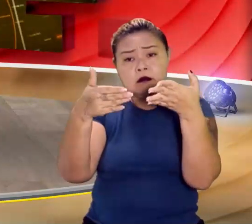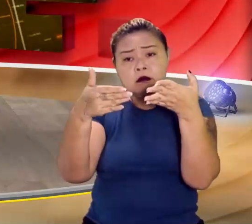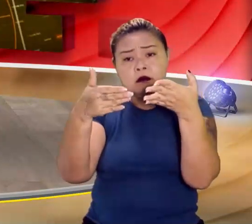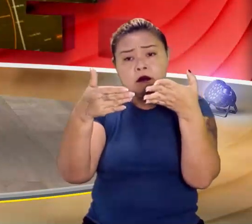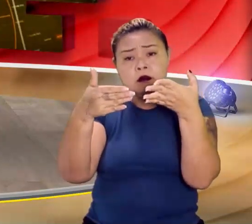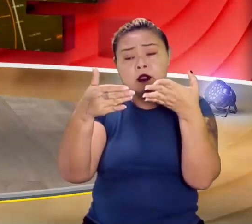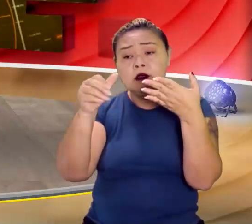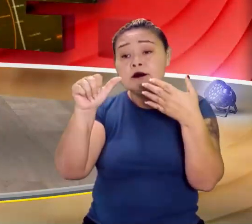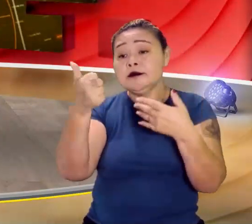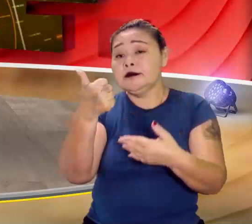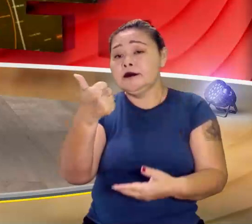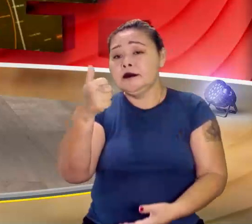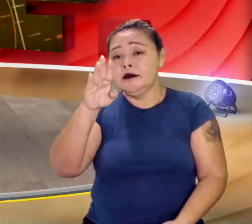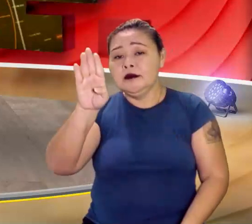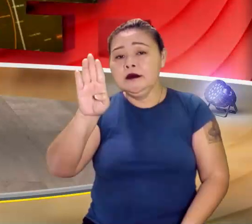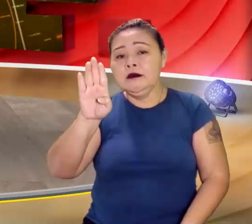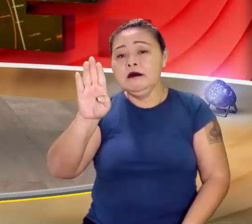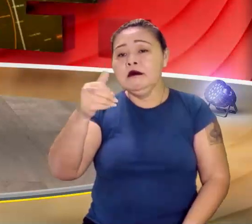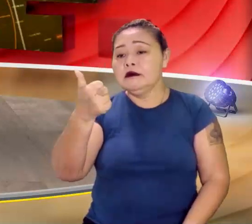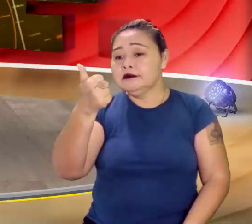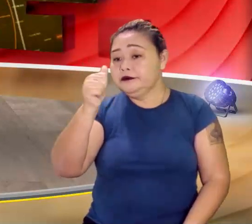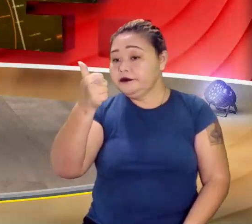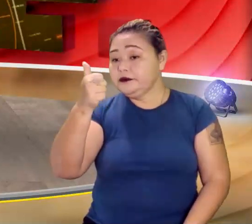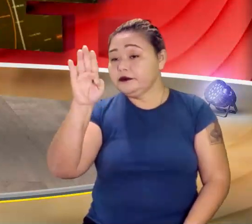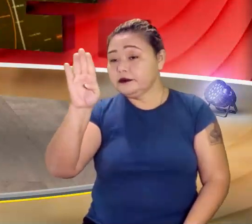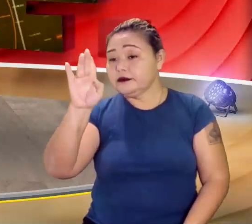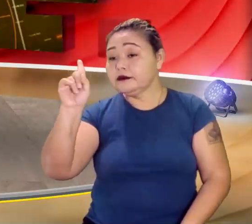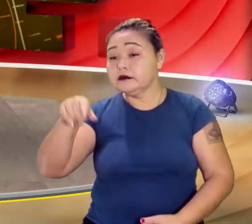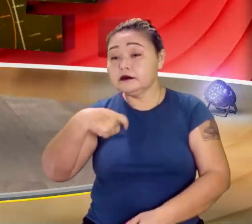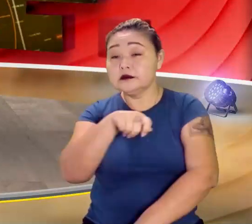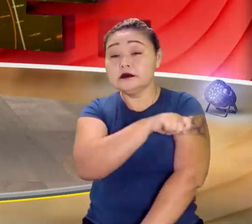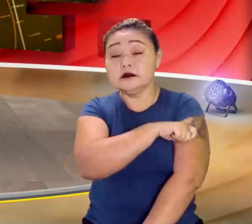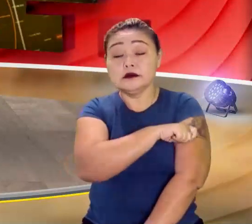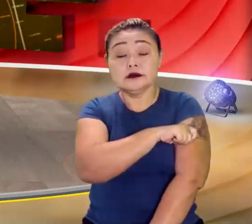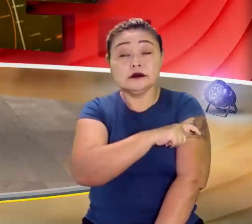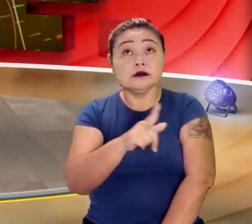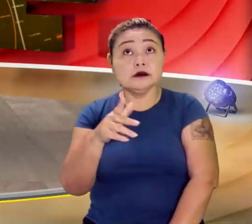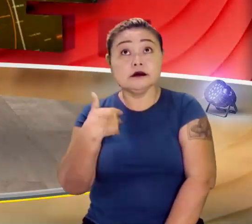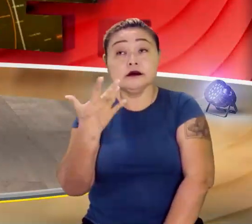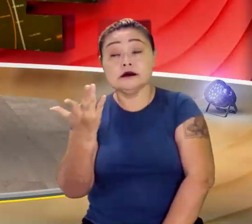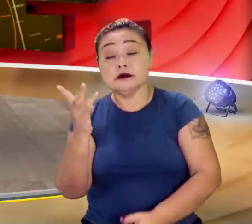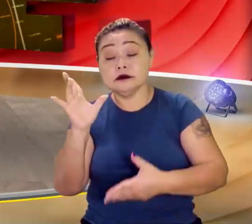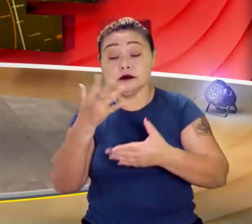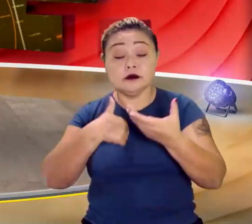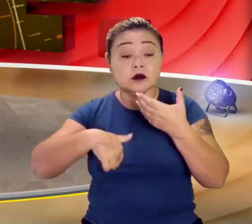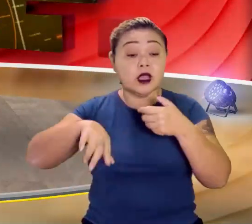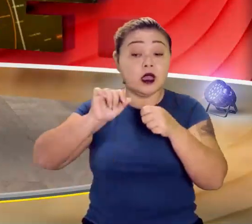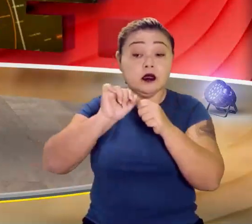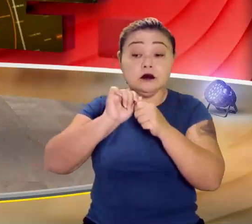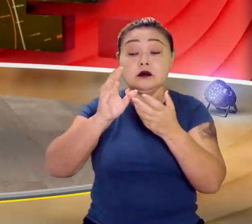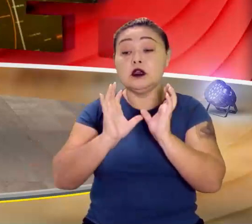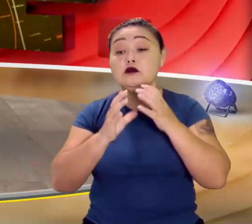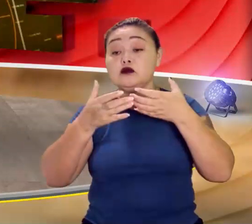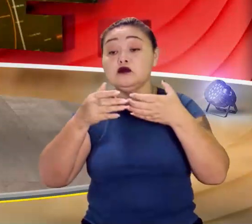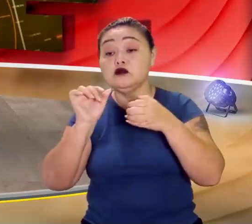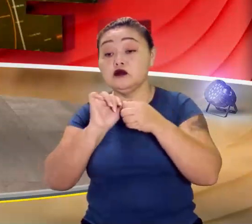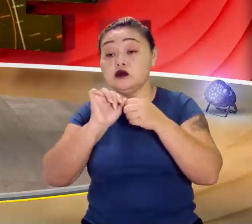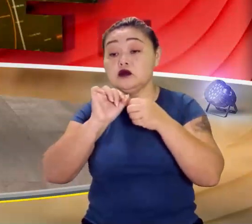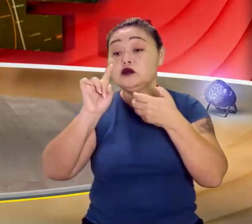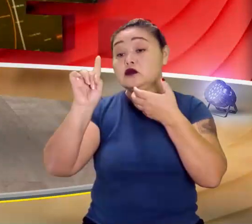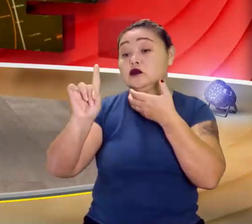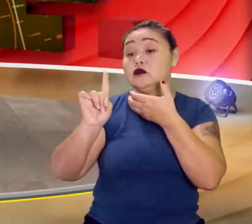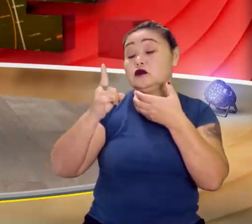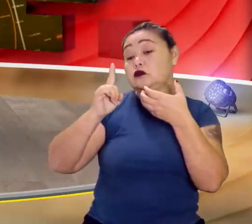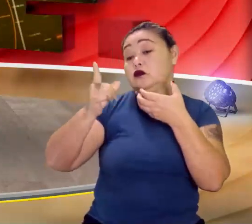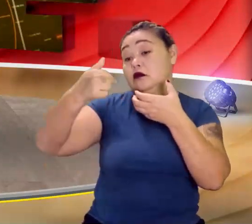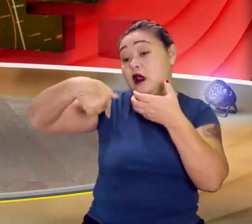Primeiro bimestre é cruel, porque o aluno vem de números racionais, irracionais, e aí de repente